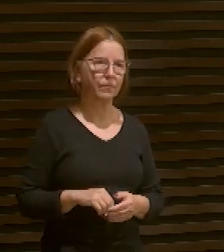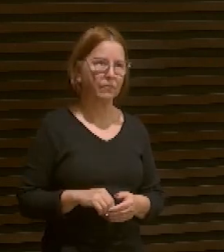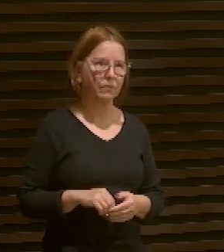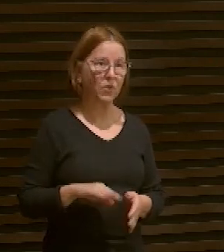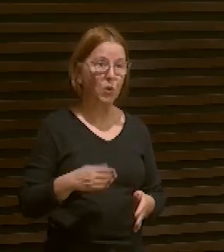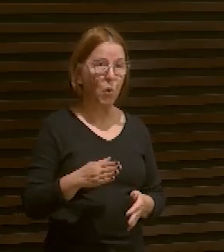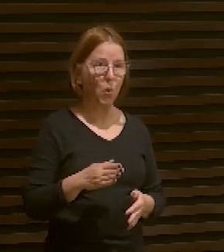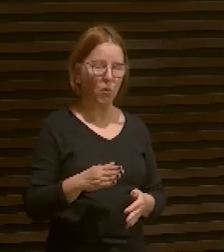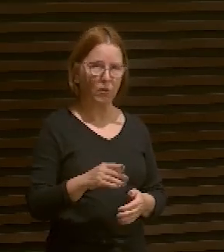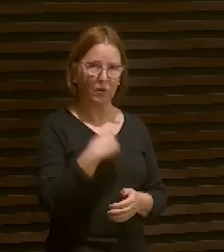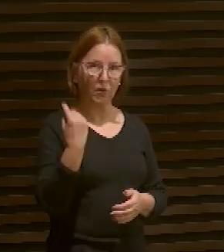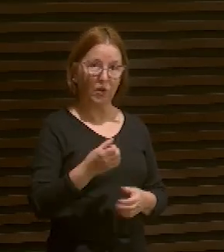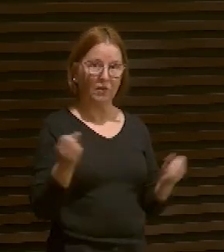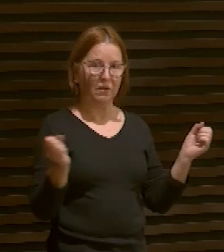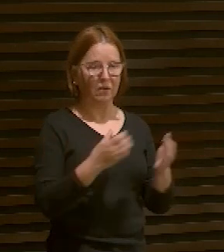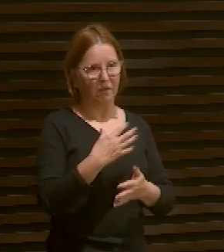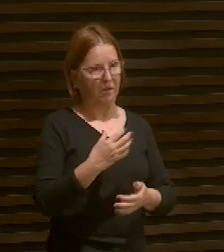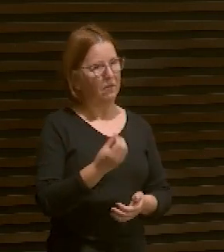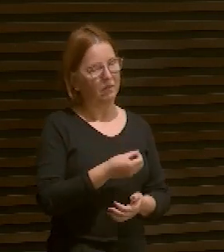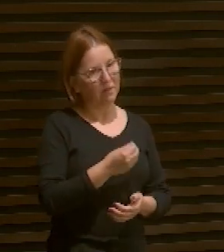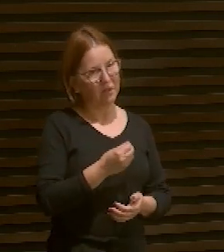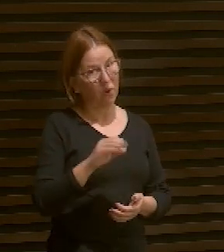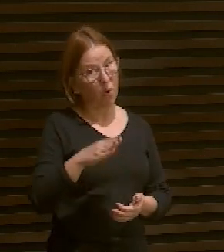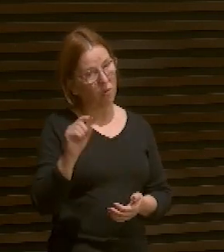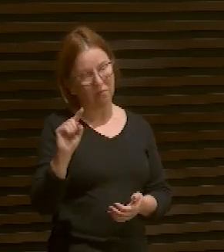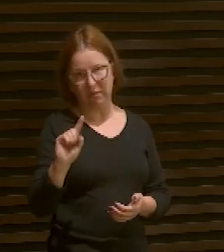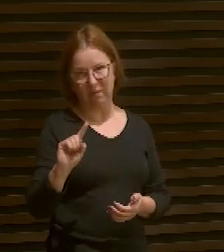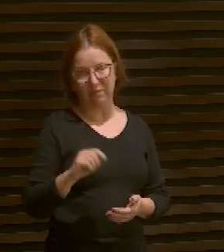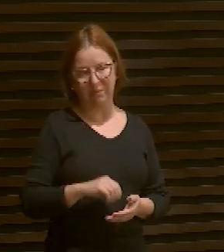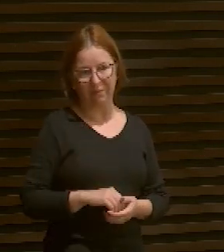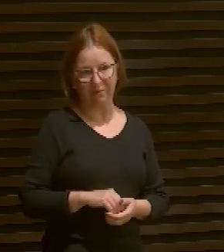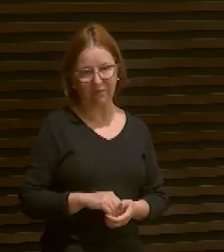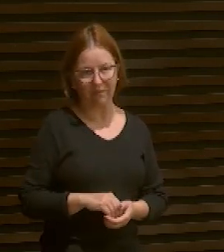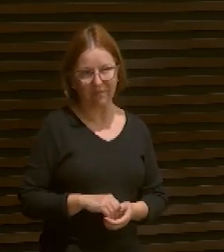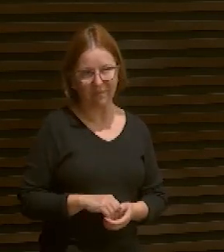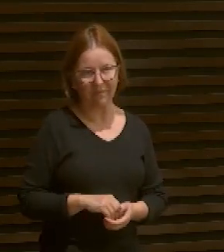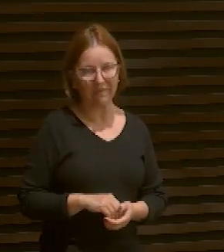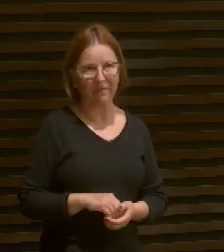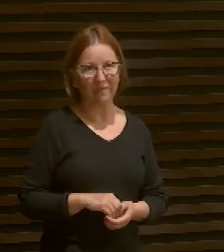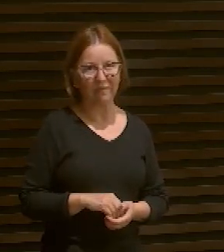Ou nós somos novas criaturas, ou nós não somos.